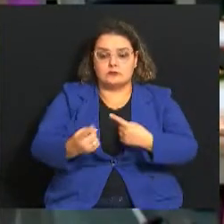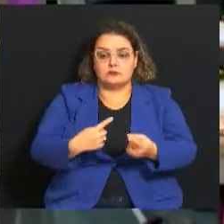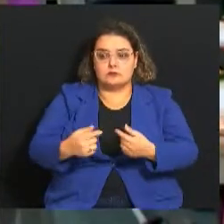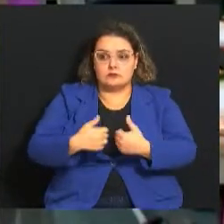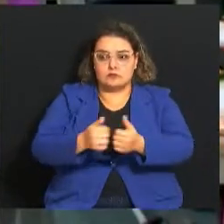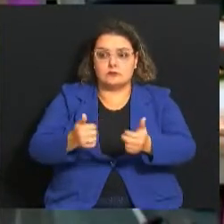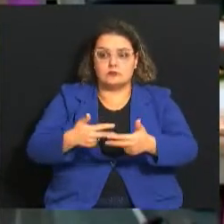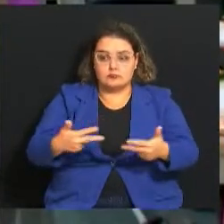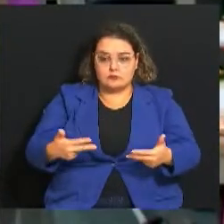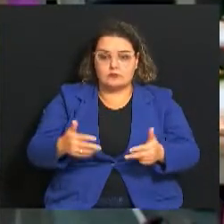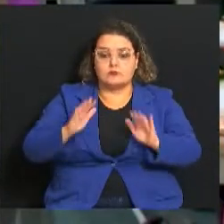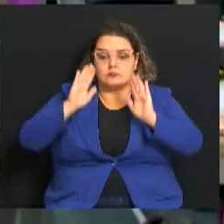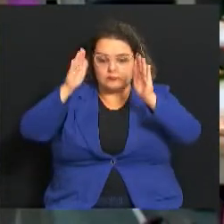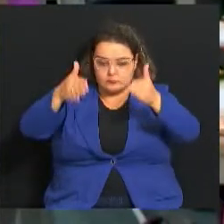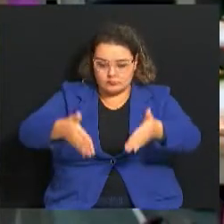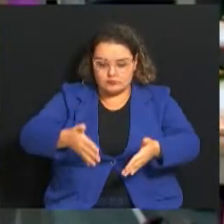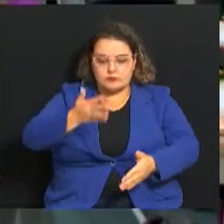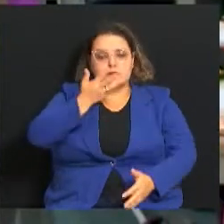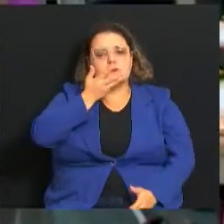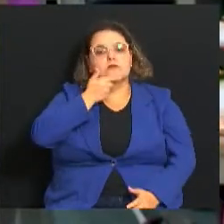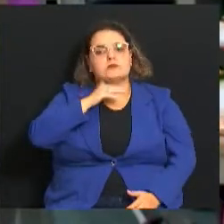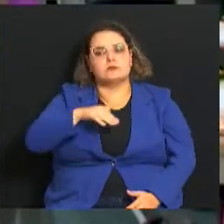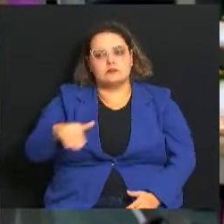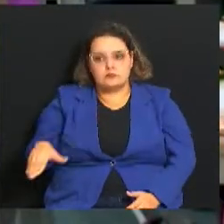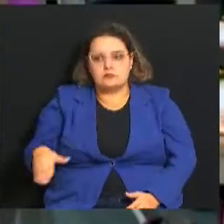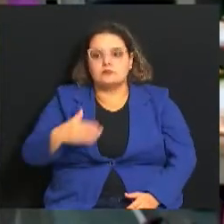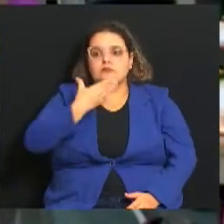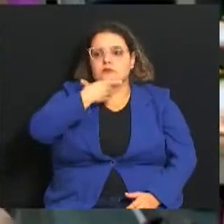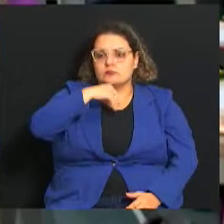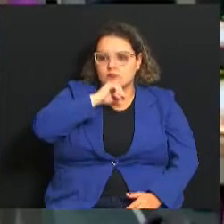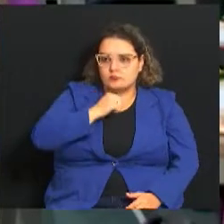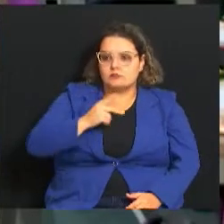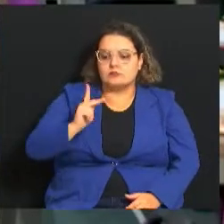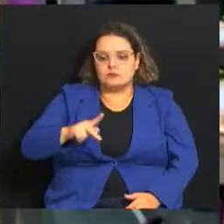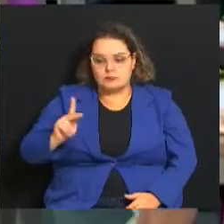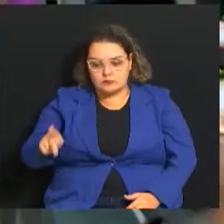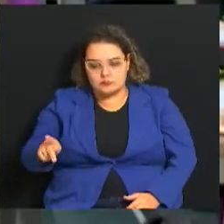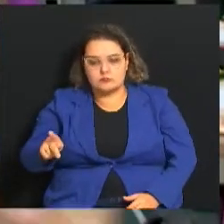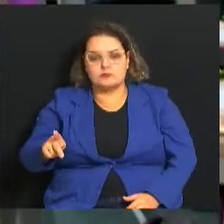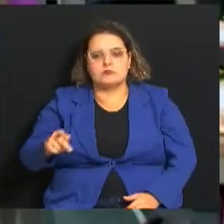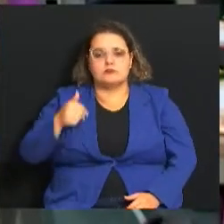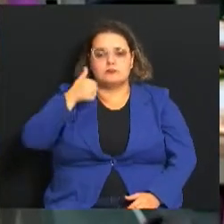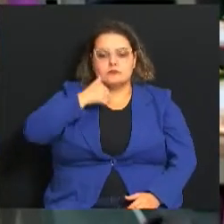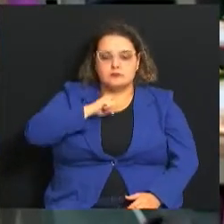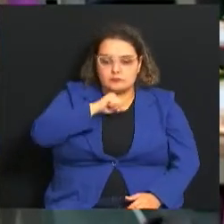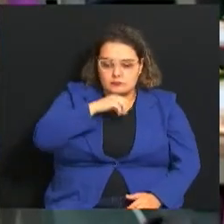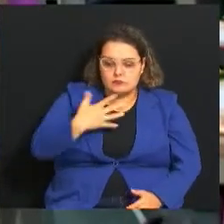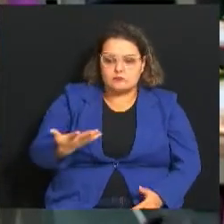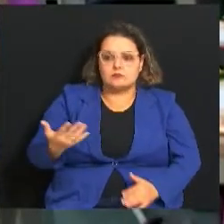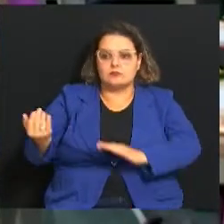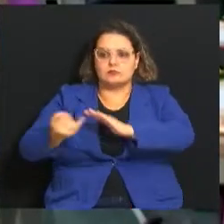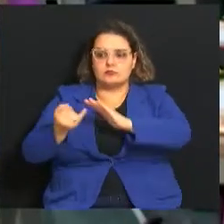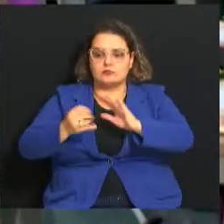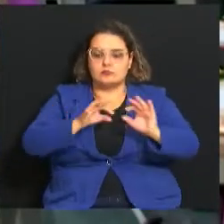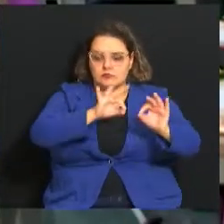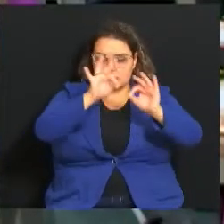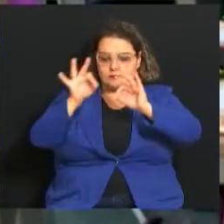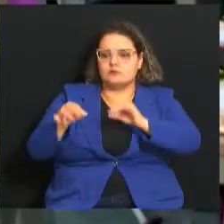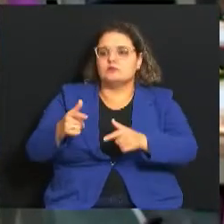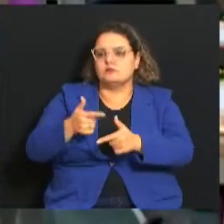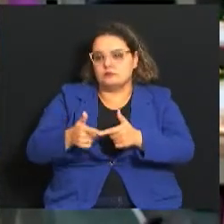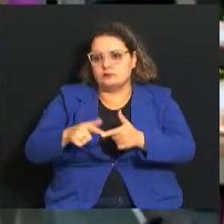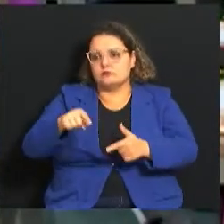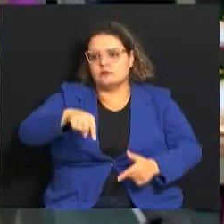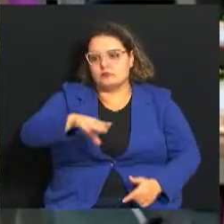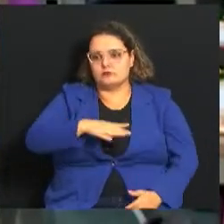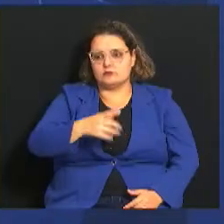atenção para essas crianças, para esses pais, os professores, a entidade ser mais assistida com o problema aqui na cidade de